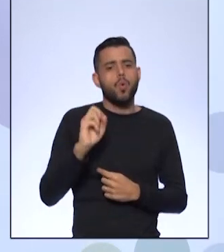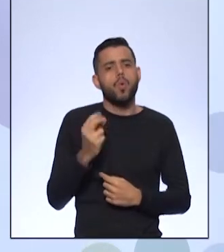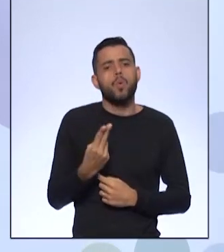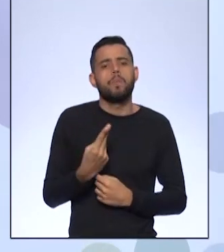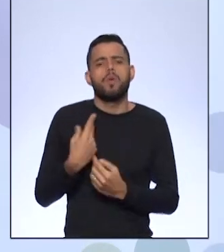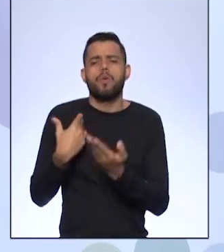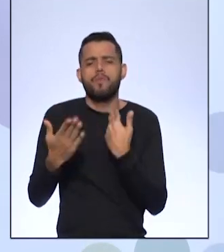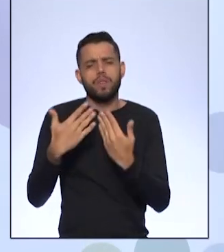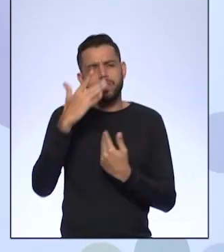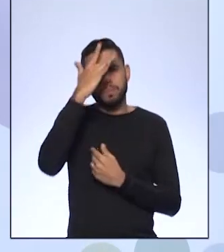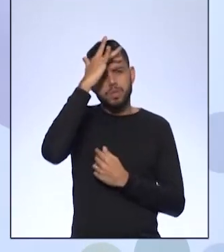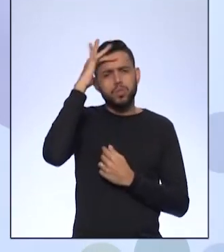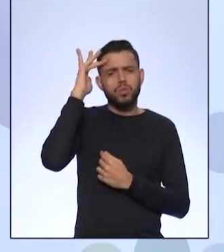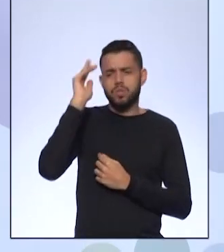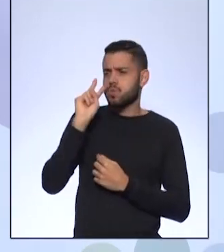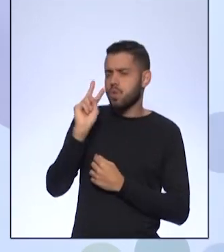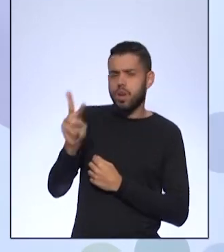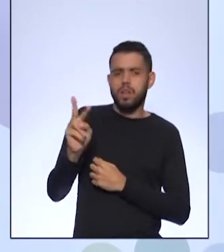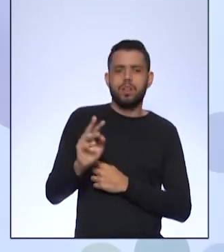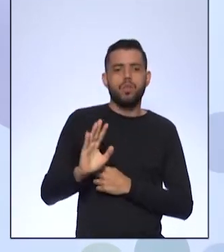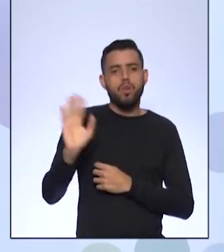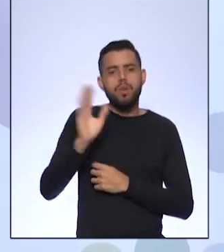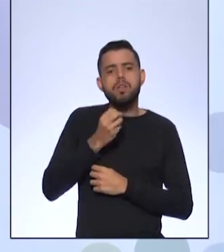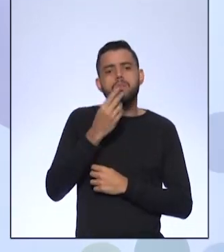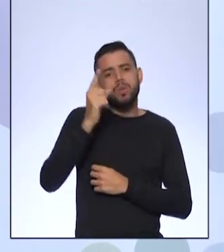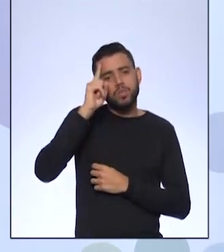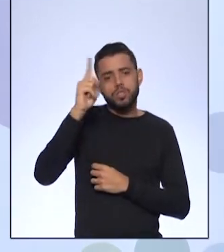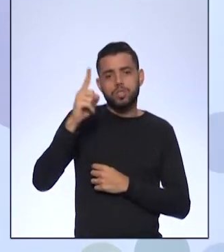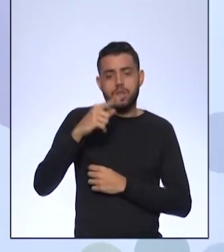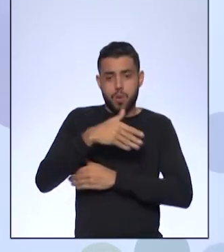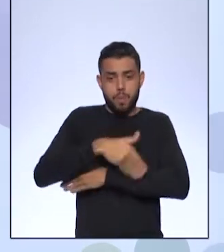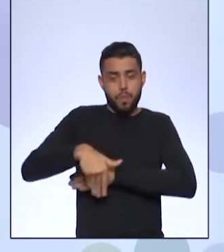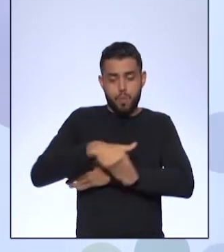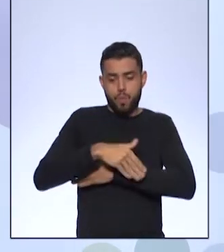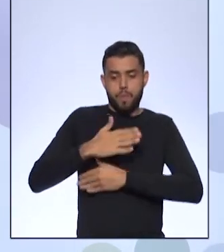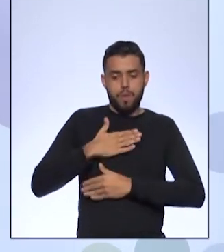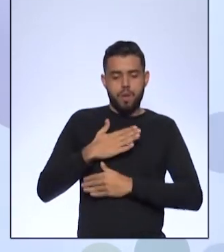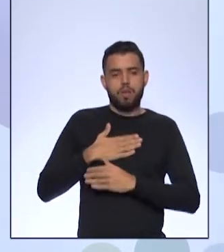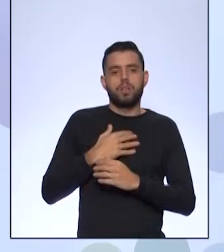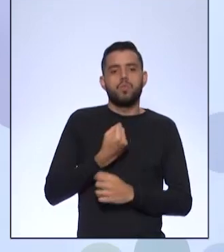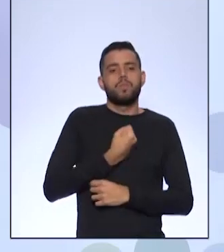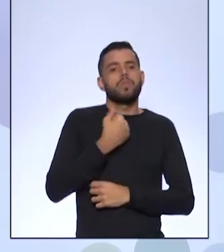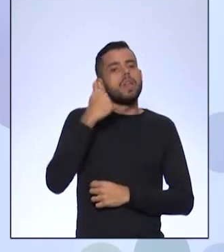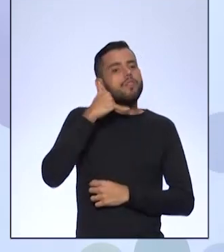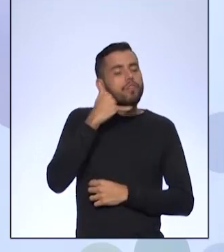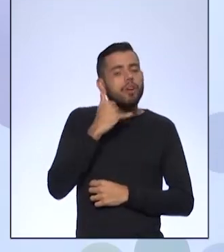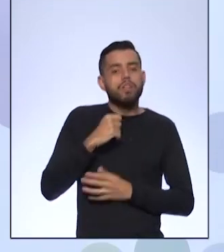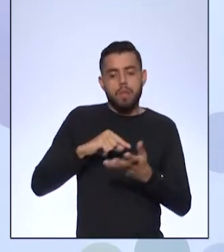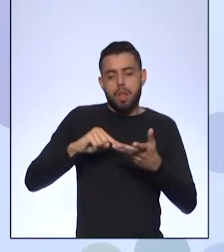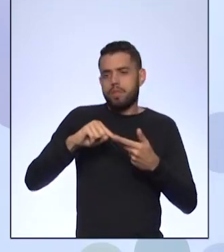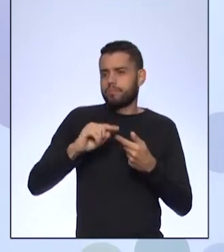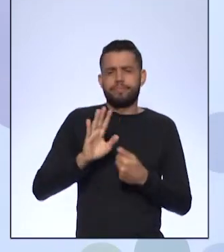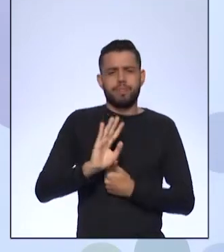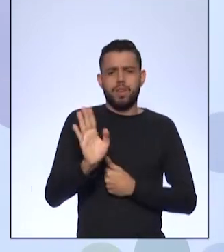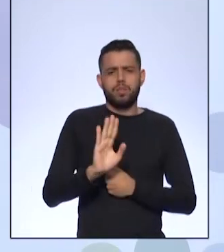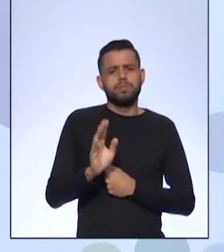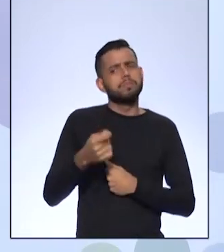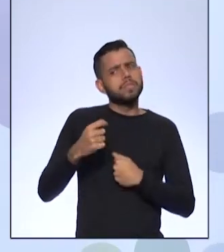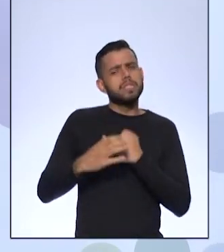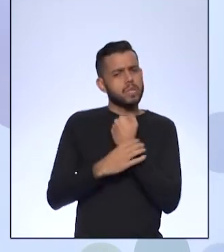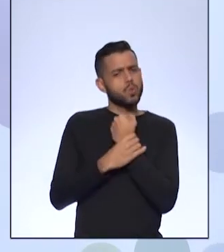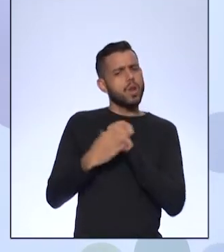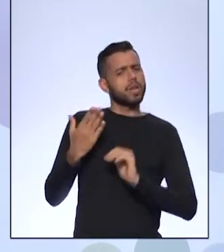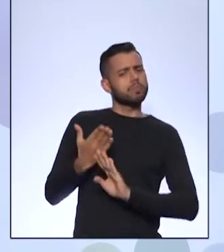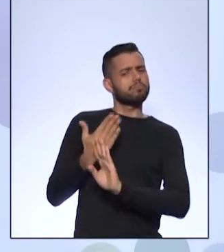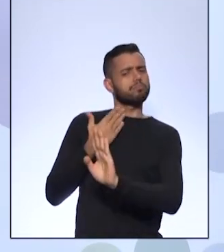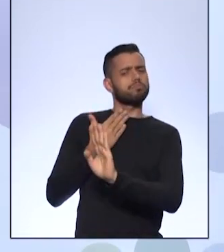com um estranho na rua, você não olha para ele e fala, oi, bom dia, eu moro na rua, e meu número de telefone é esse. É a mesma questão que você tem